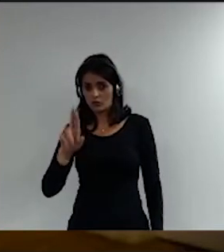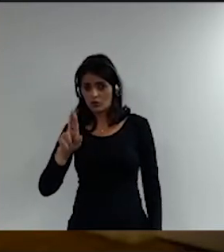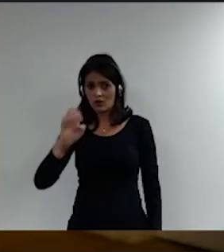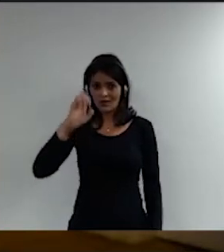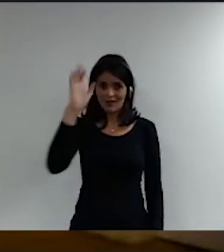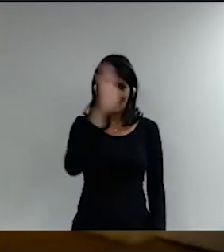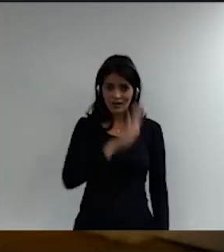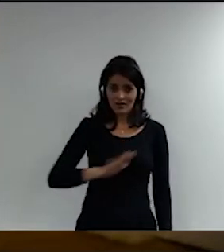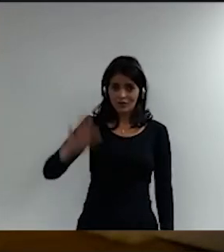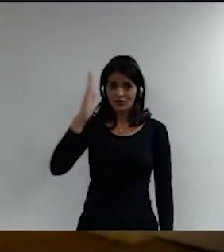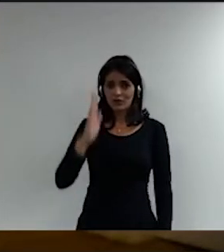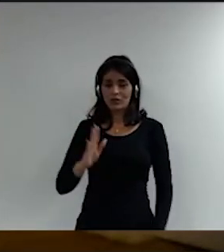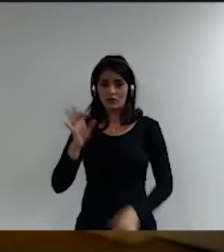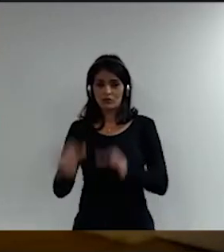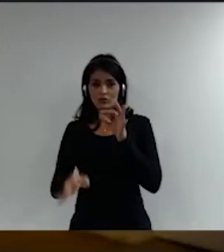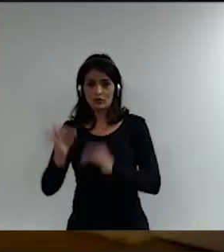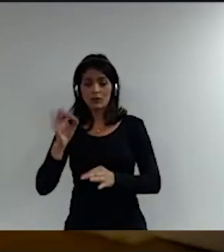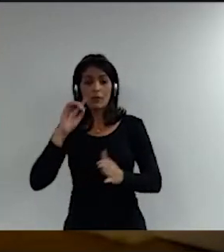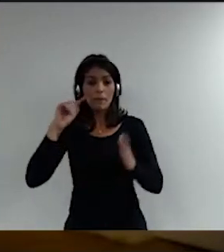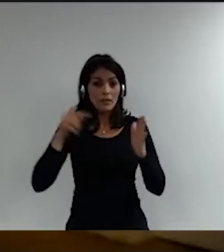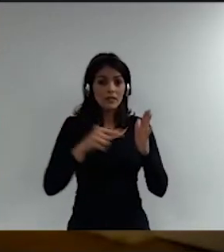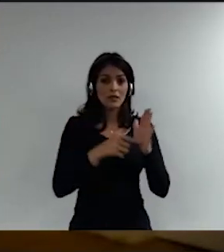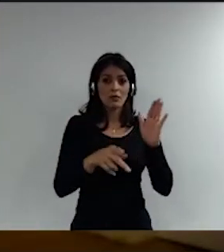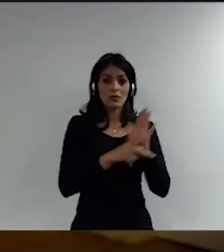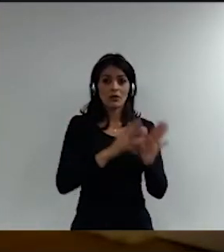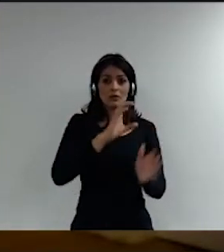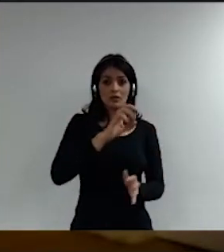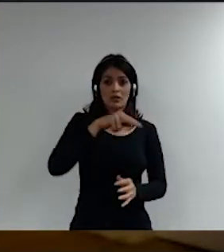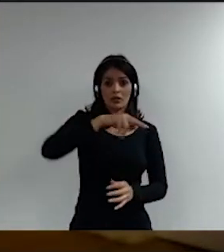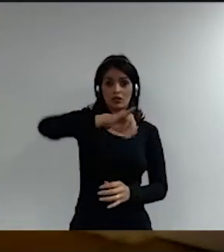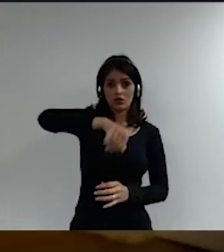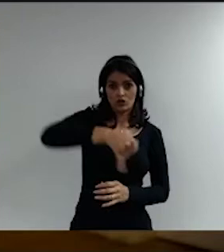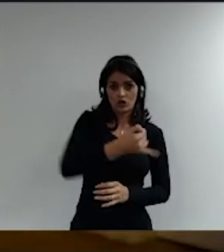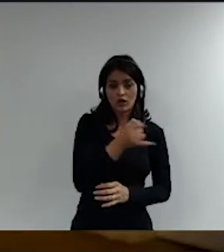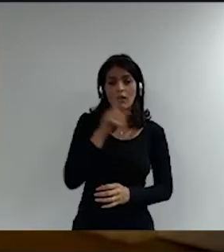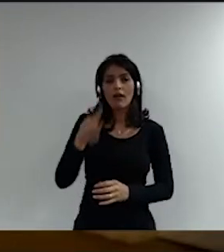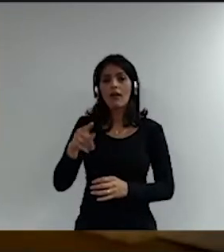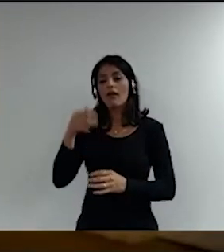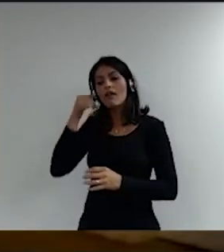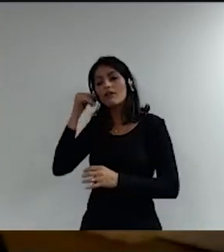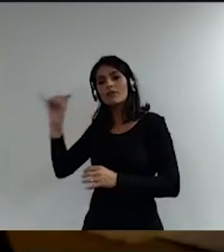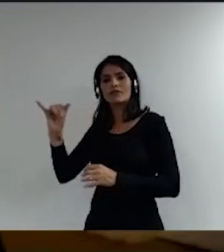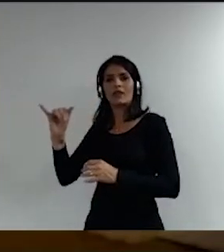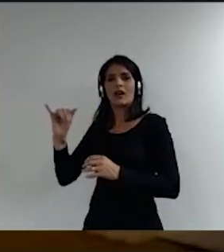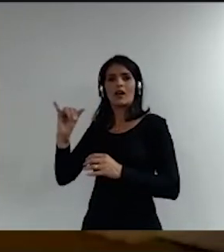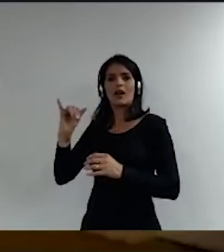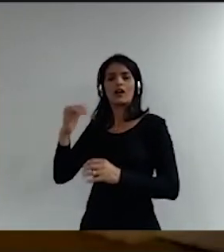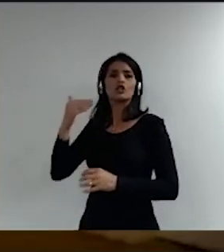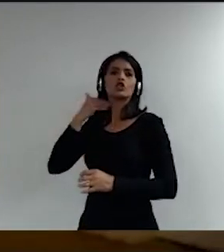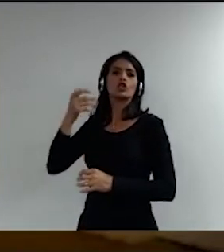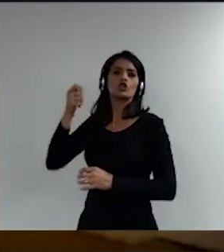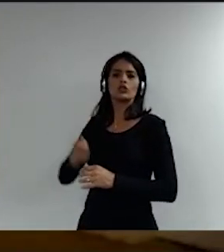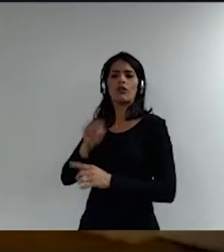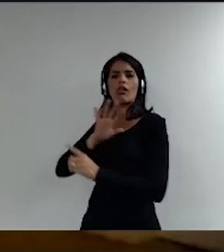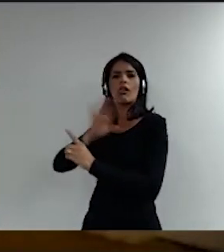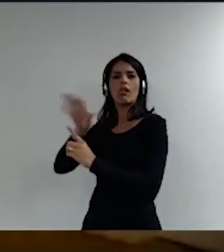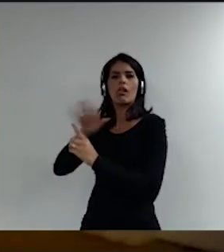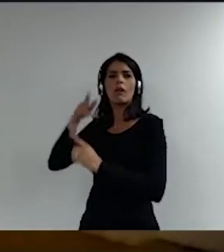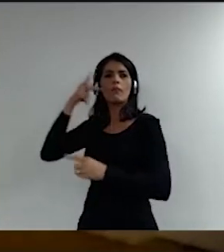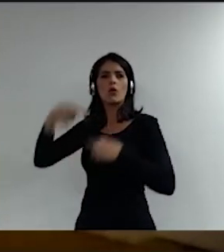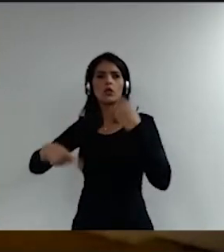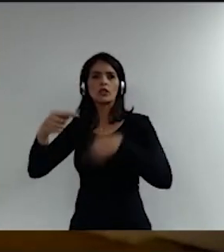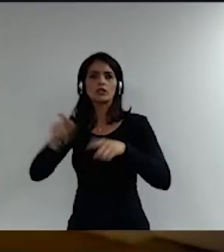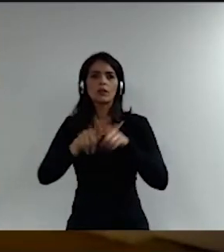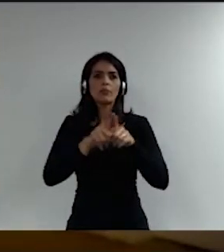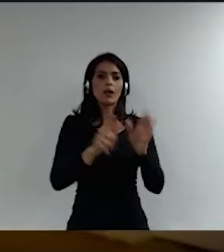grandes missões do CNJ é blindar o juiz da influência política e da influência midiática.